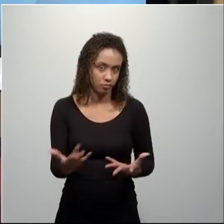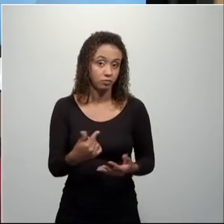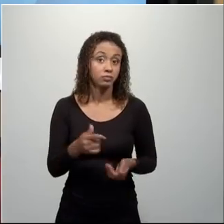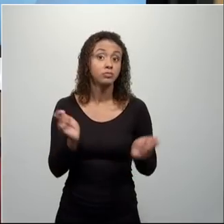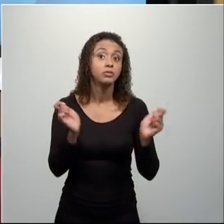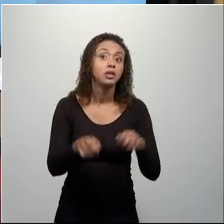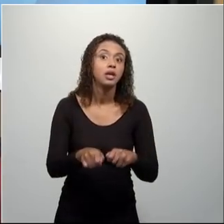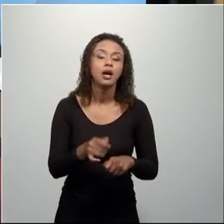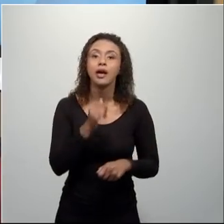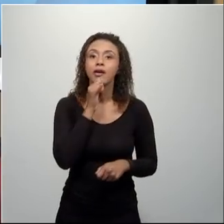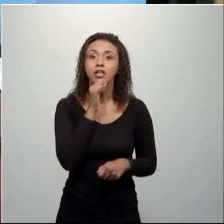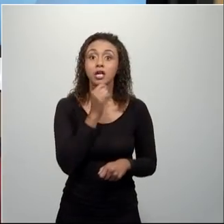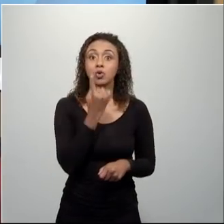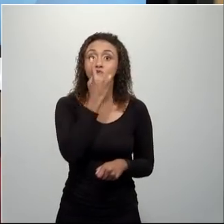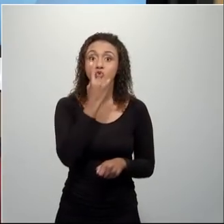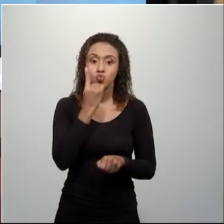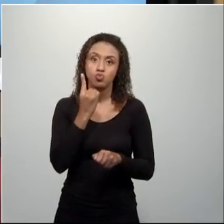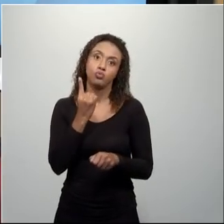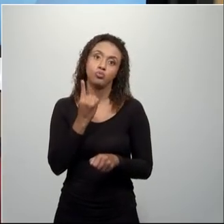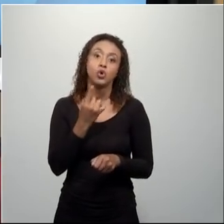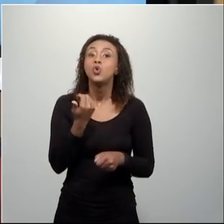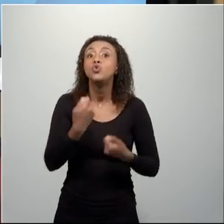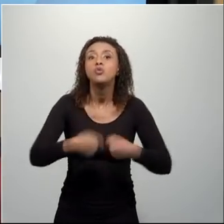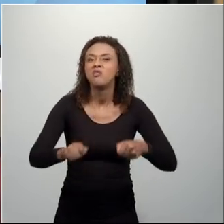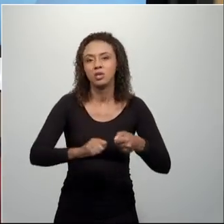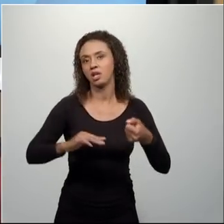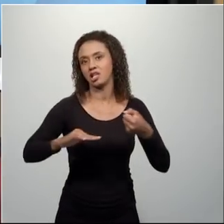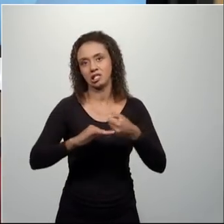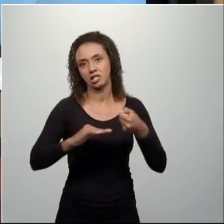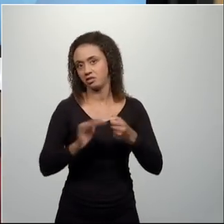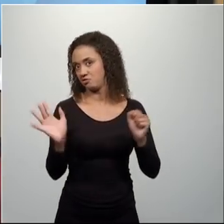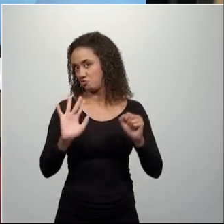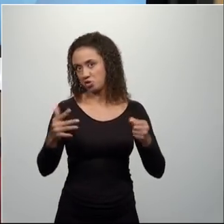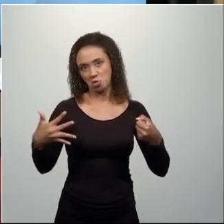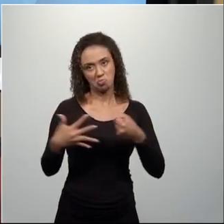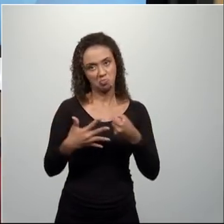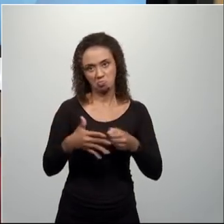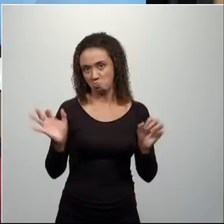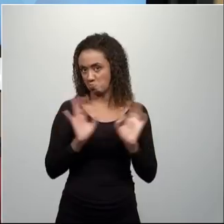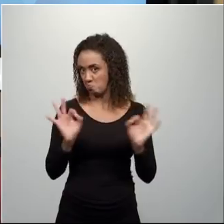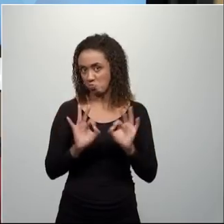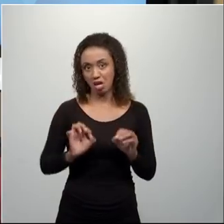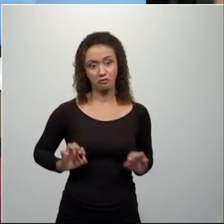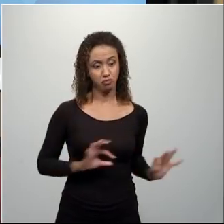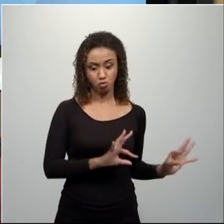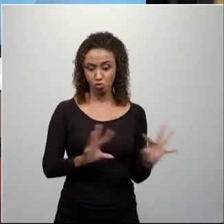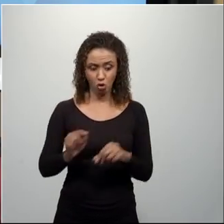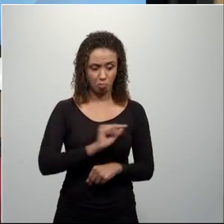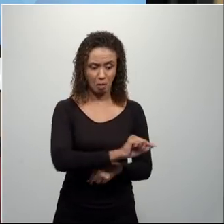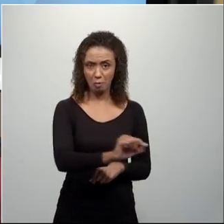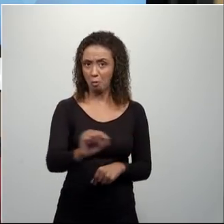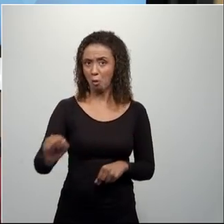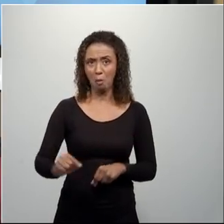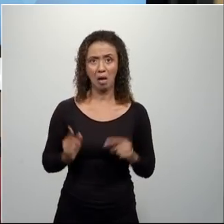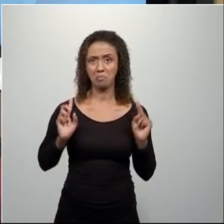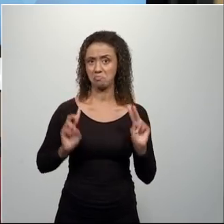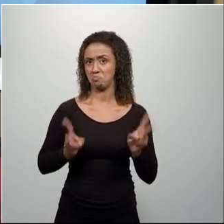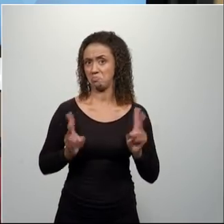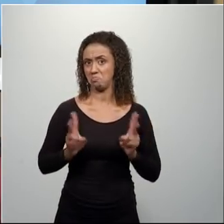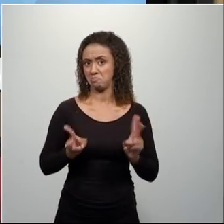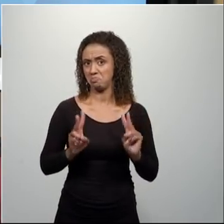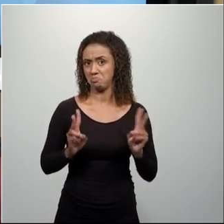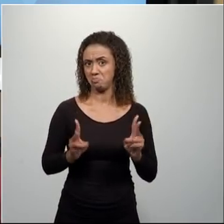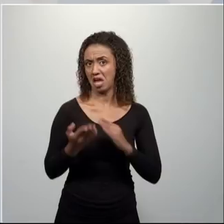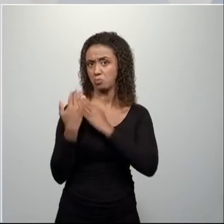totalmente centralizado sem servidor em lugar nenhum todos nós tem as mesmas responsabilidades dentro do sistema essa